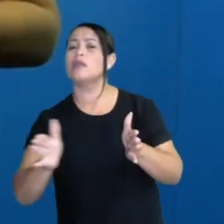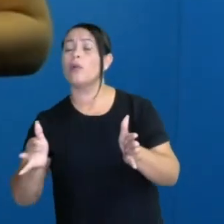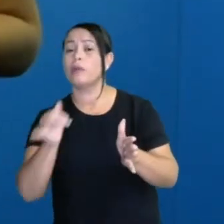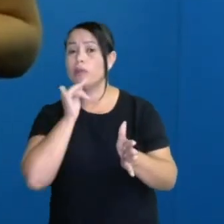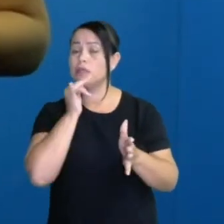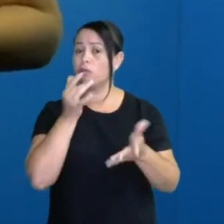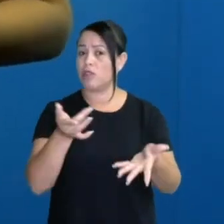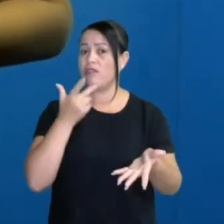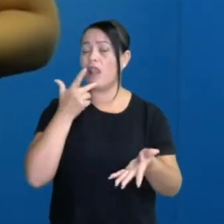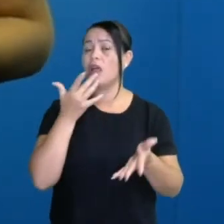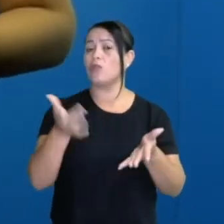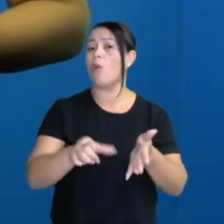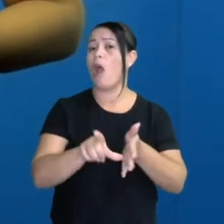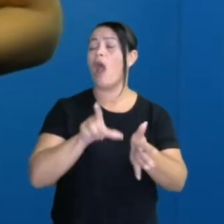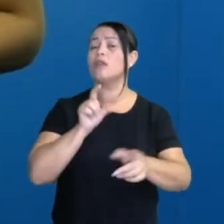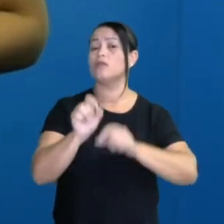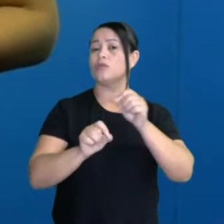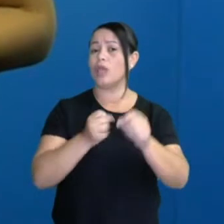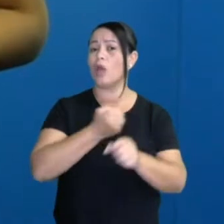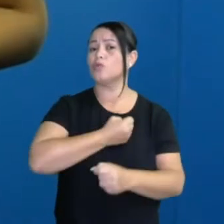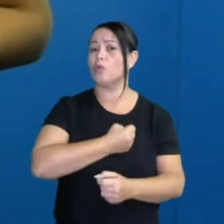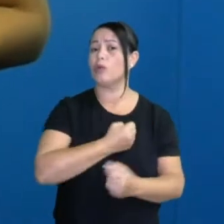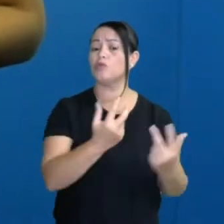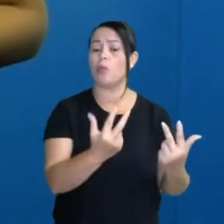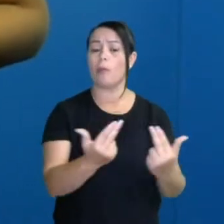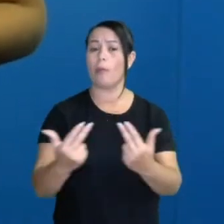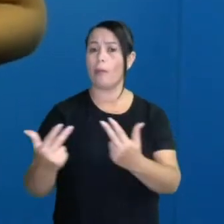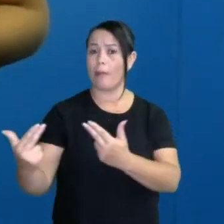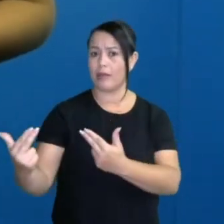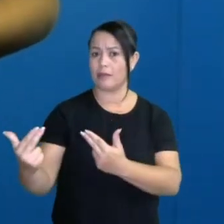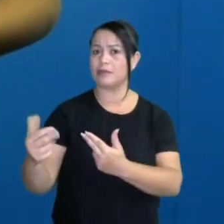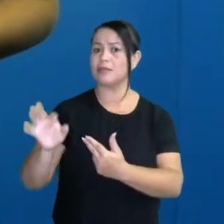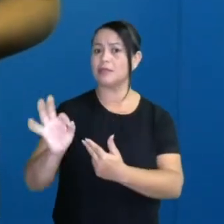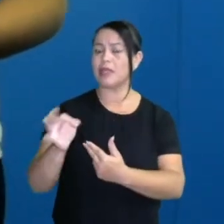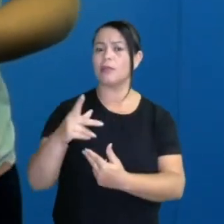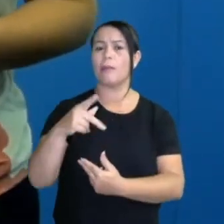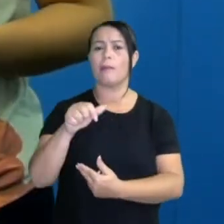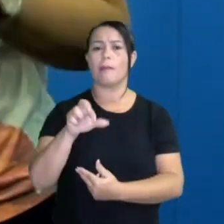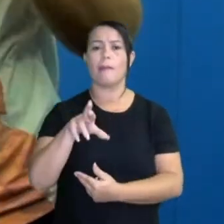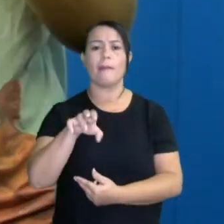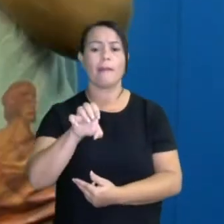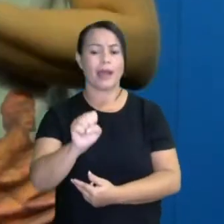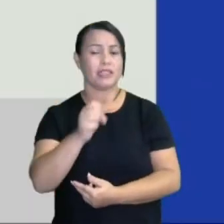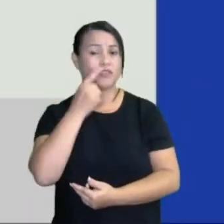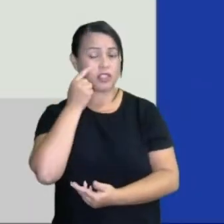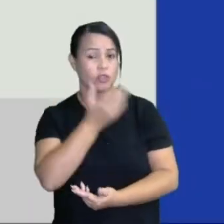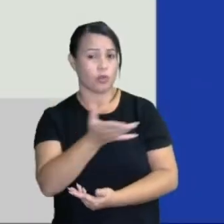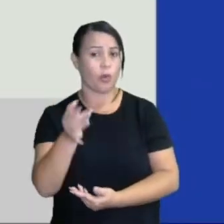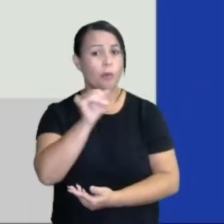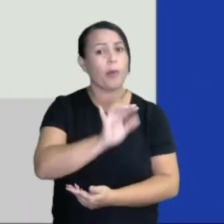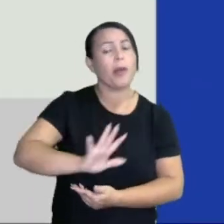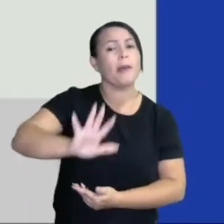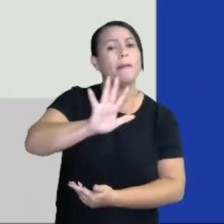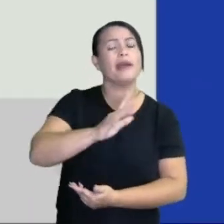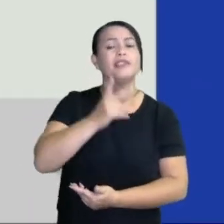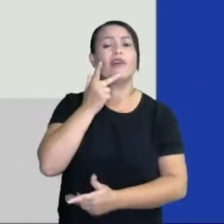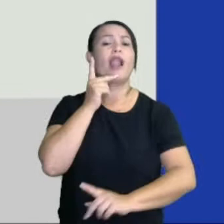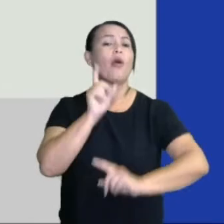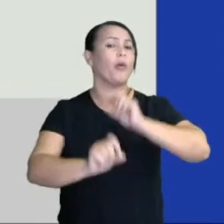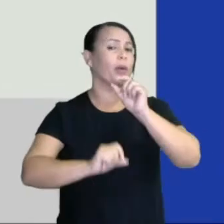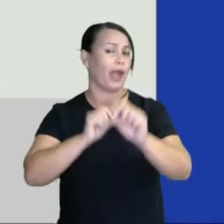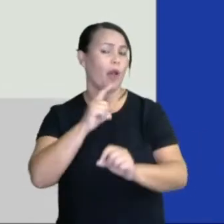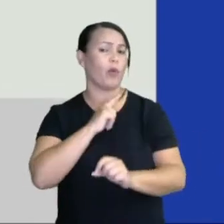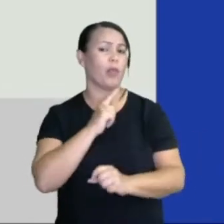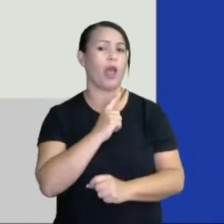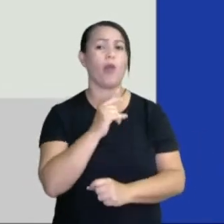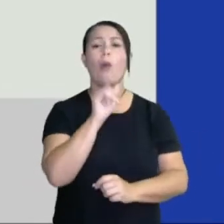anteriormente foi o quê? Uma sequência de números pares. Não é isso? Vê só, eu trouxe aqui uma imagem para vocês que diz o seguinte, eu